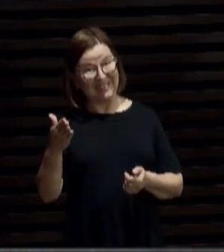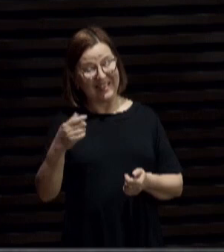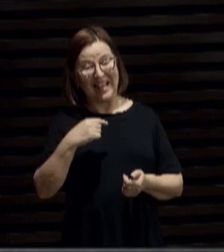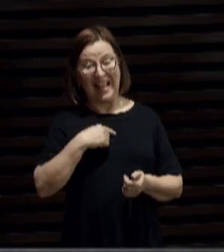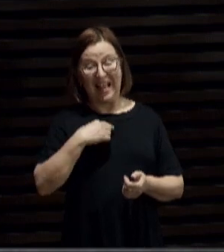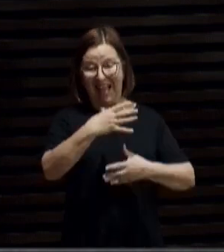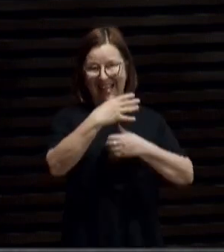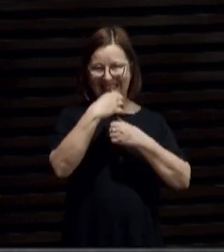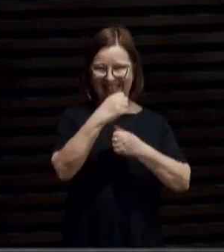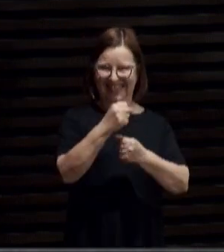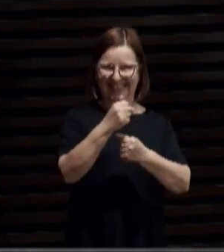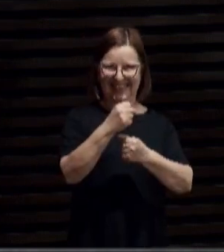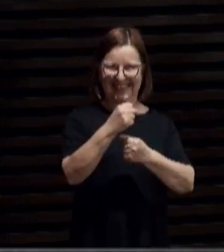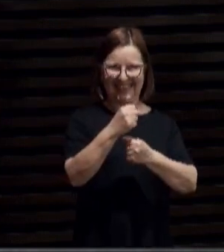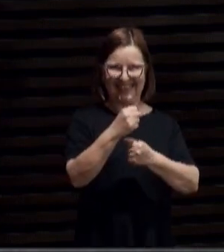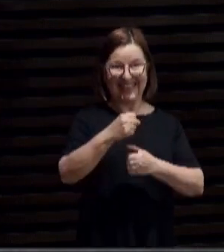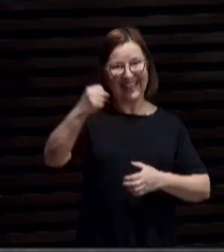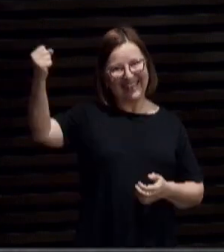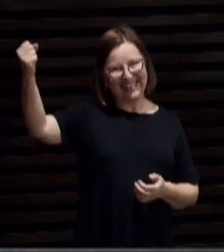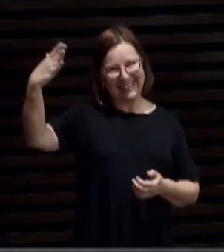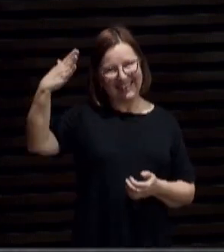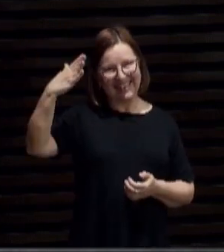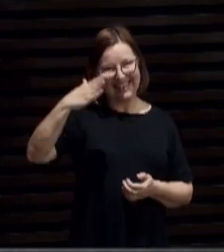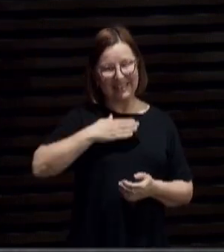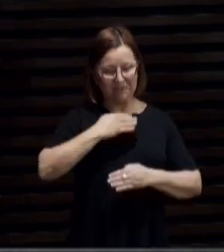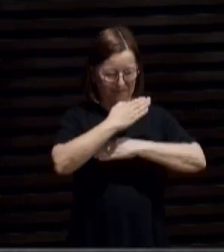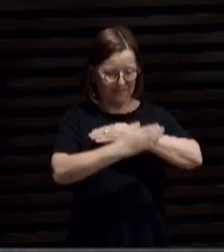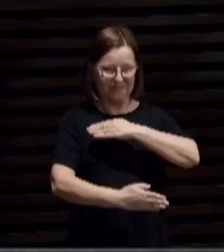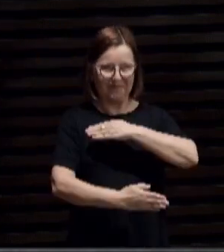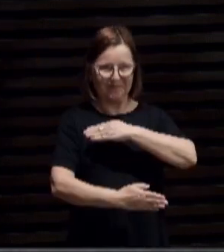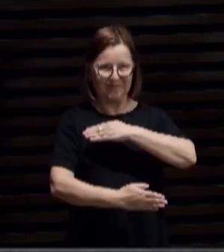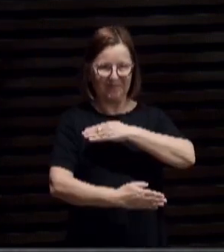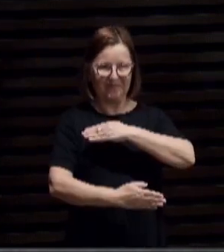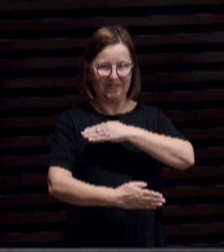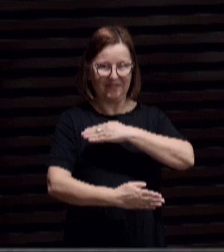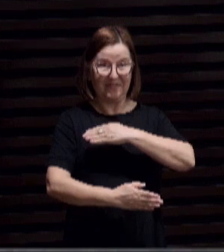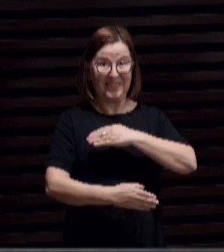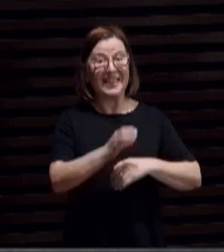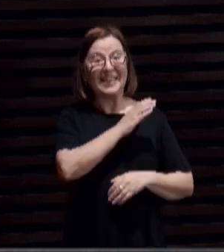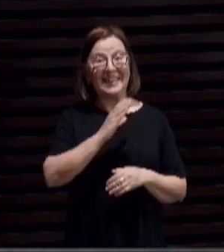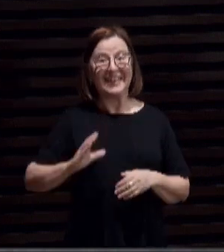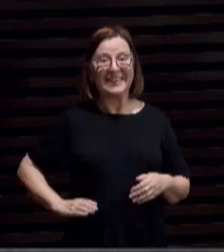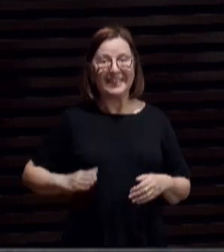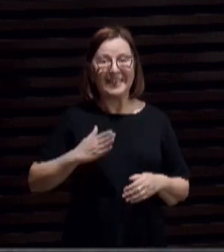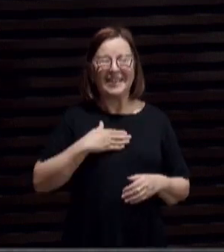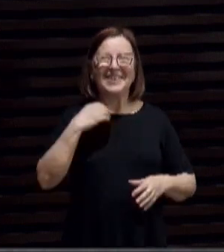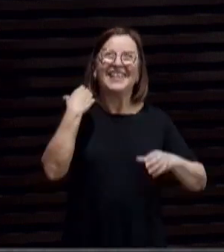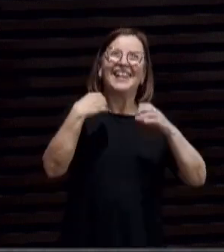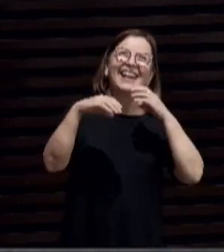sou forte. A graça é meu escudo e Cristo é minha